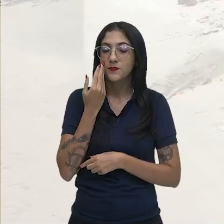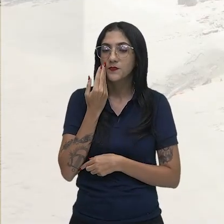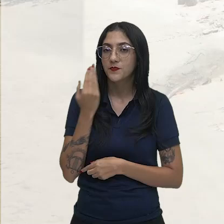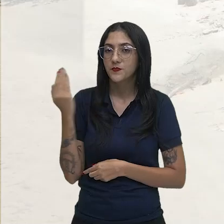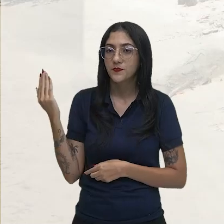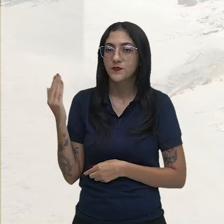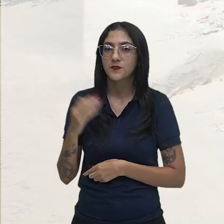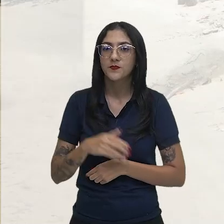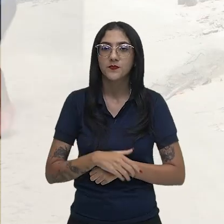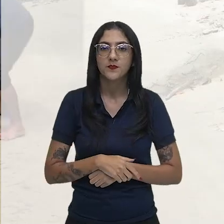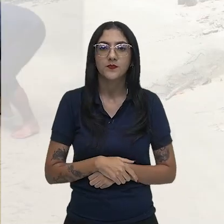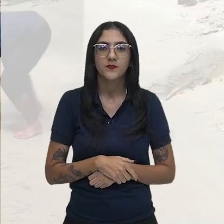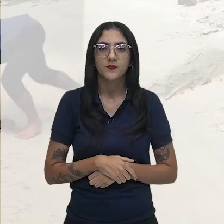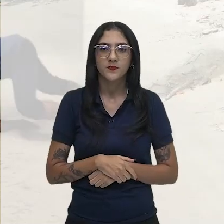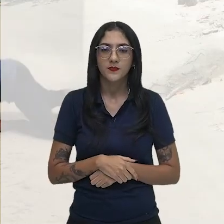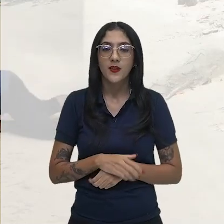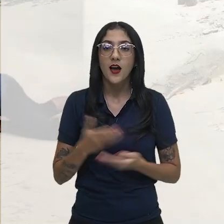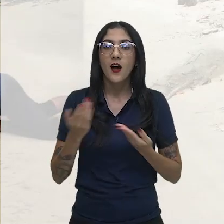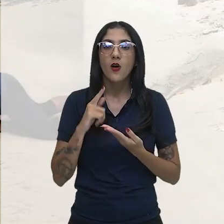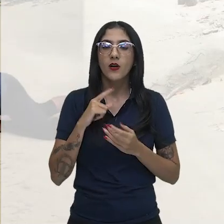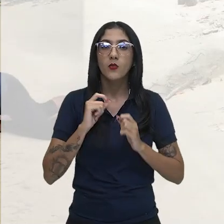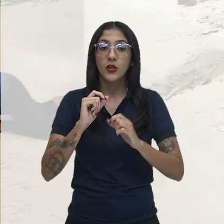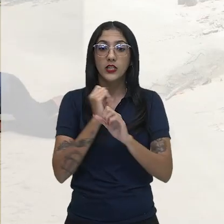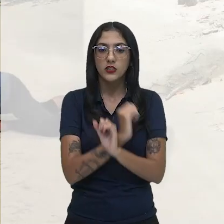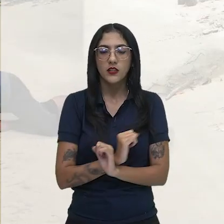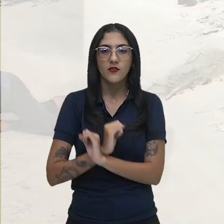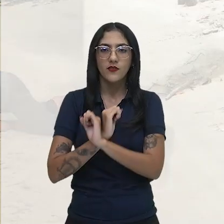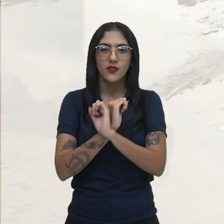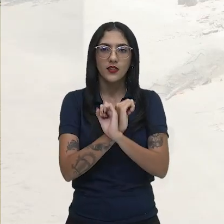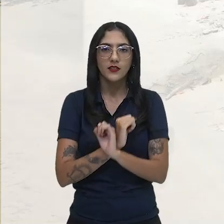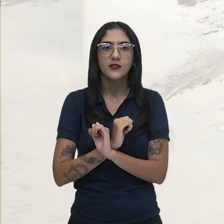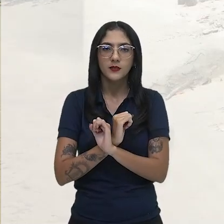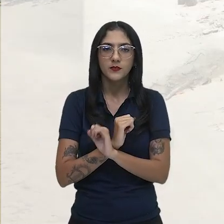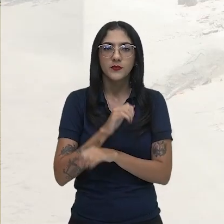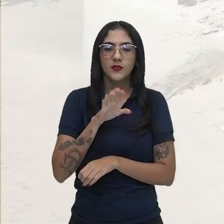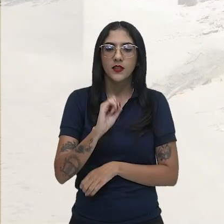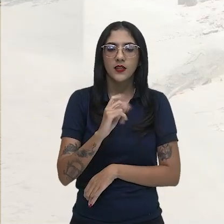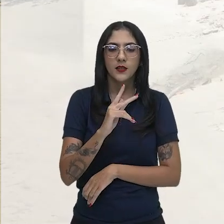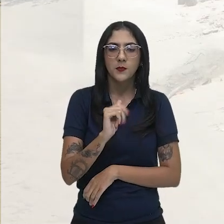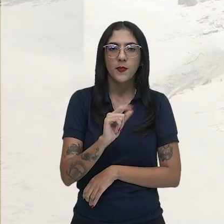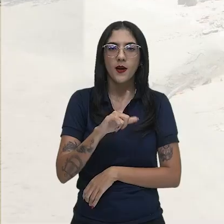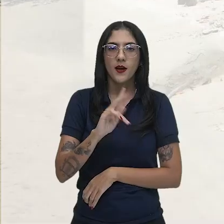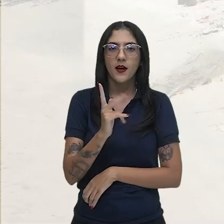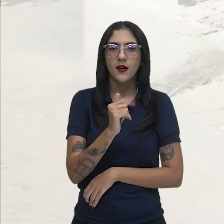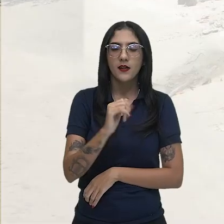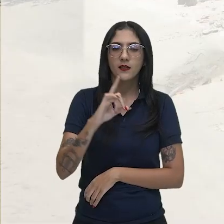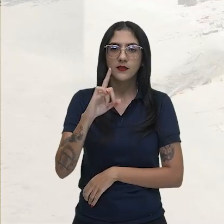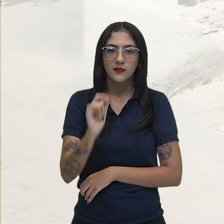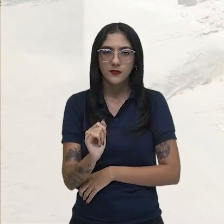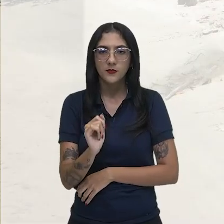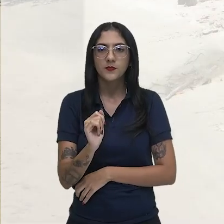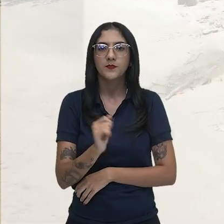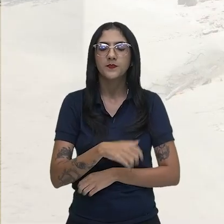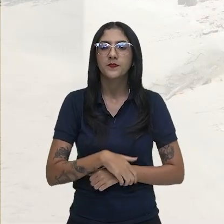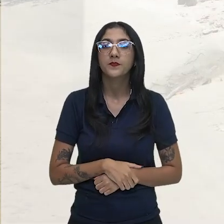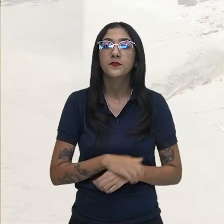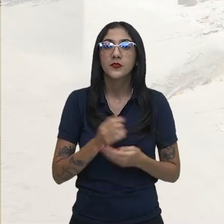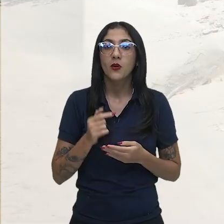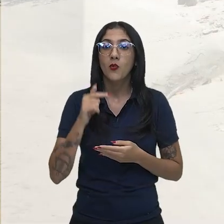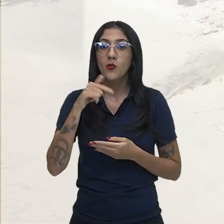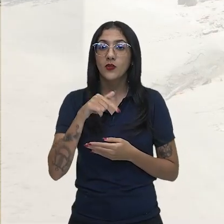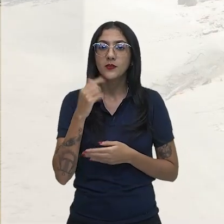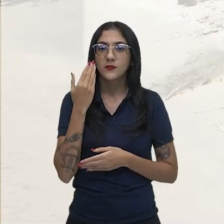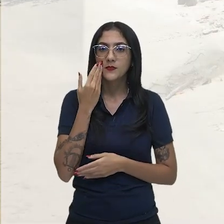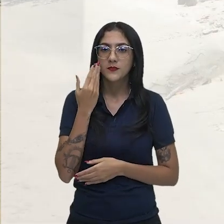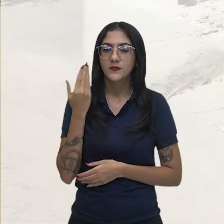um golpe, um movimento de defesa. Olha só, se chama espalhada. Nesse